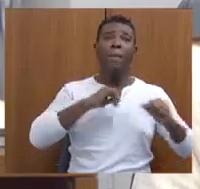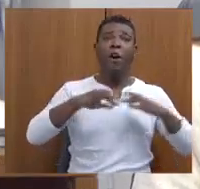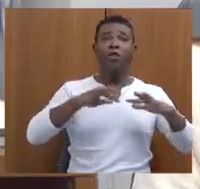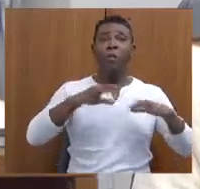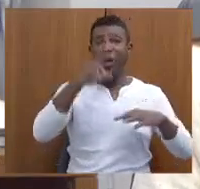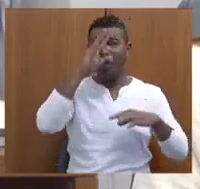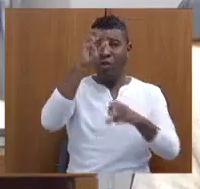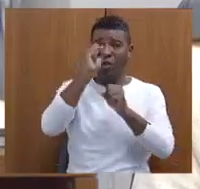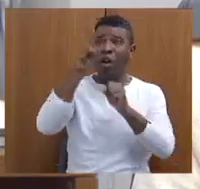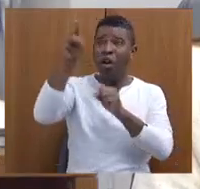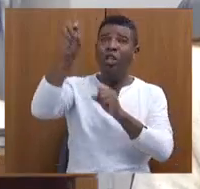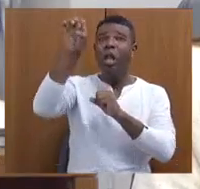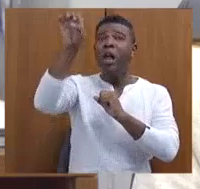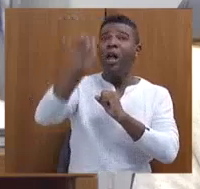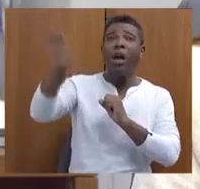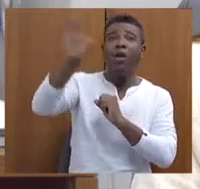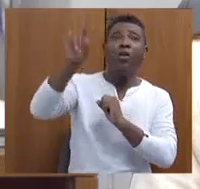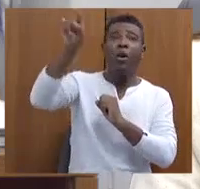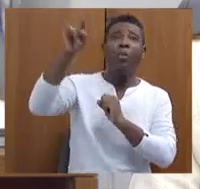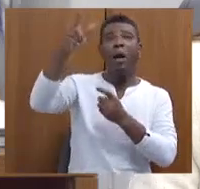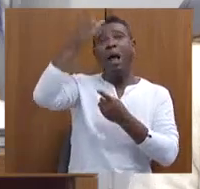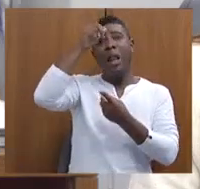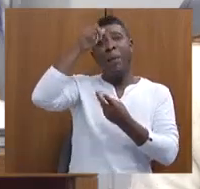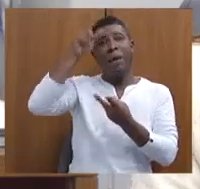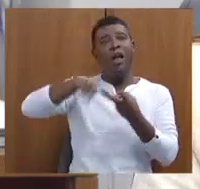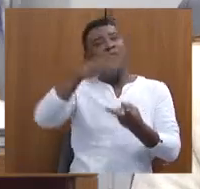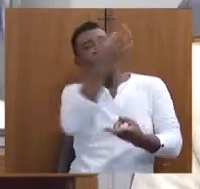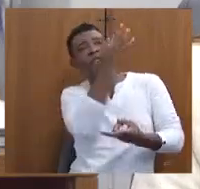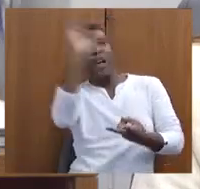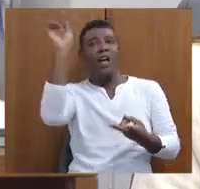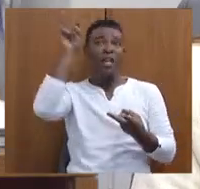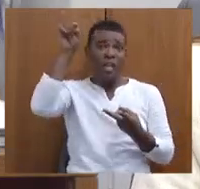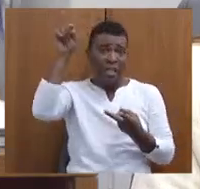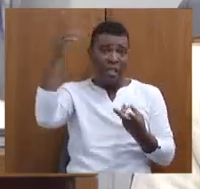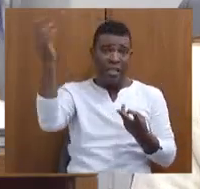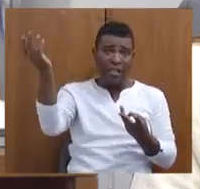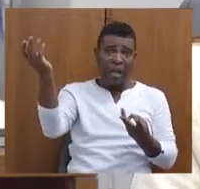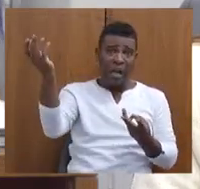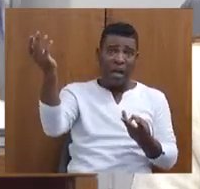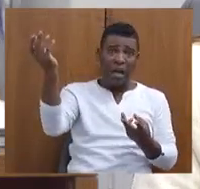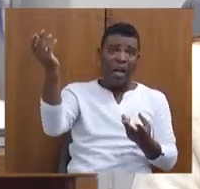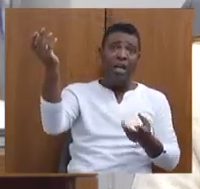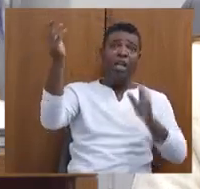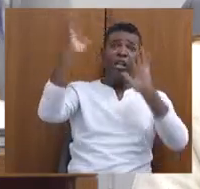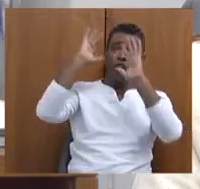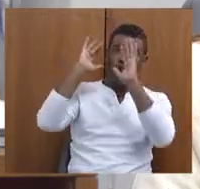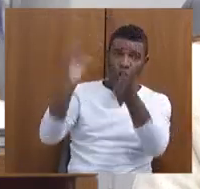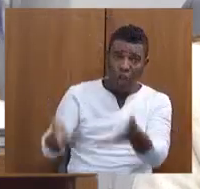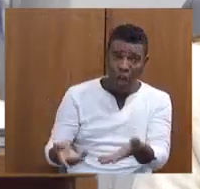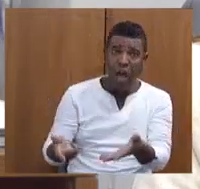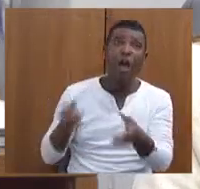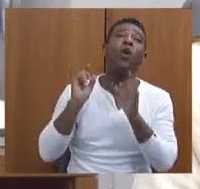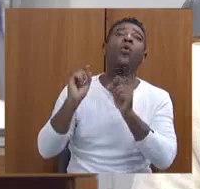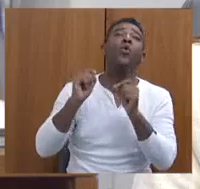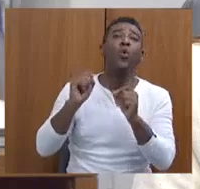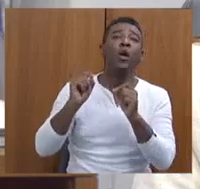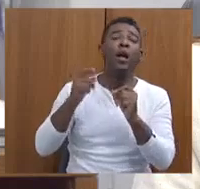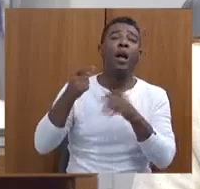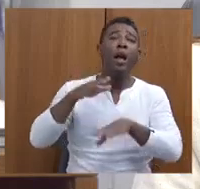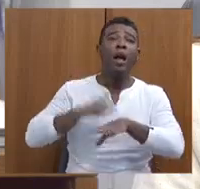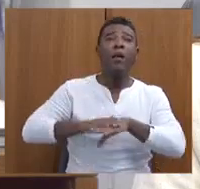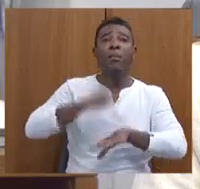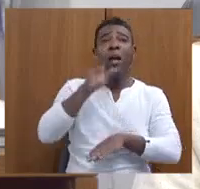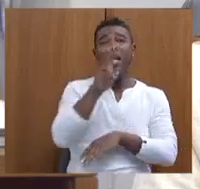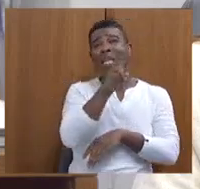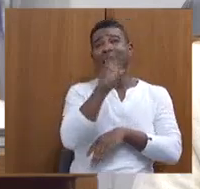forte na Europa Alemanha França é que já fizeram mas de 500